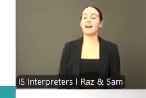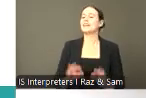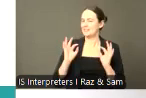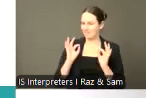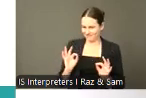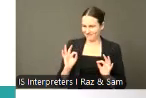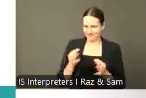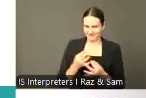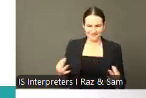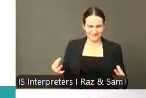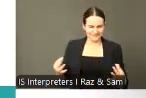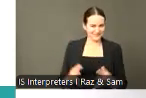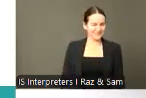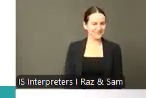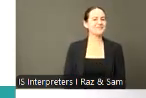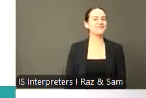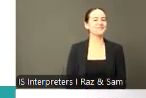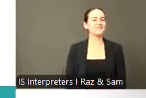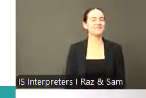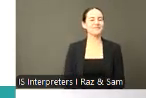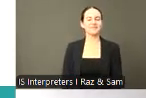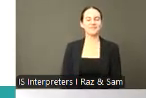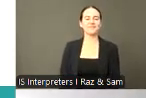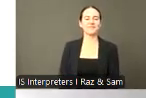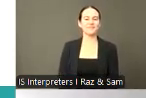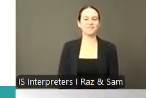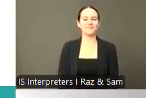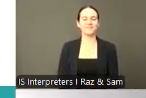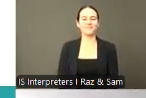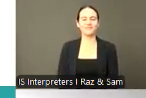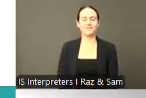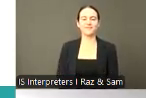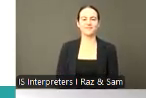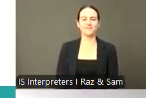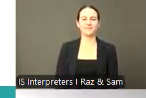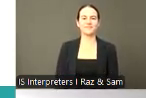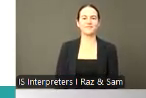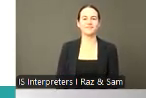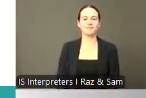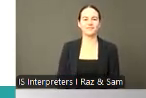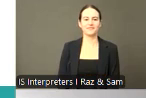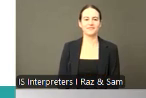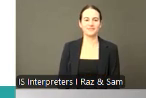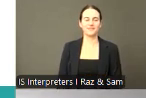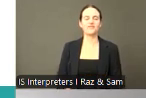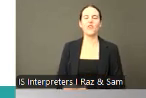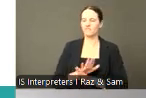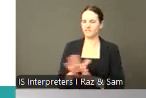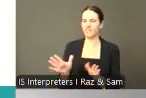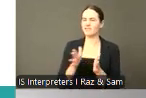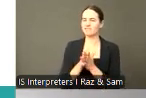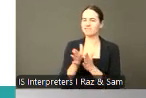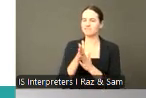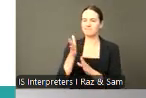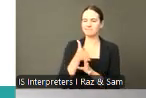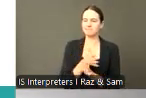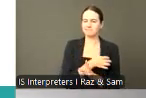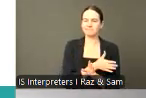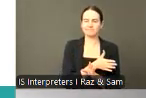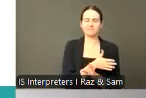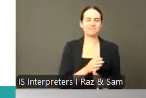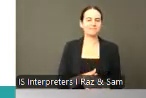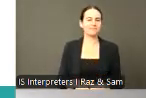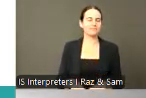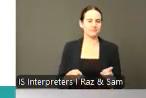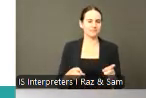Muito bem, prossigamos. Como eu estava dizendo no início, nós temos uma